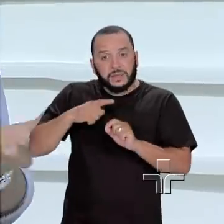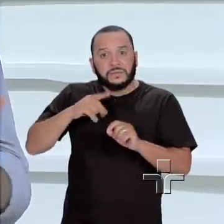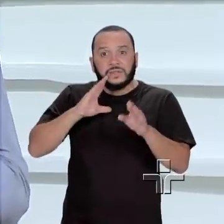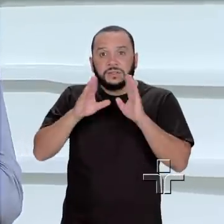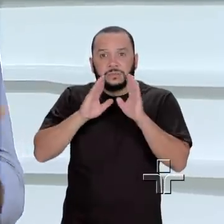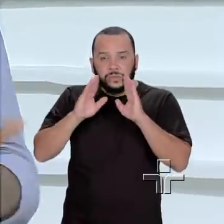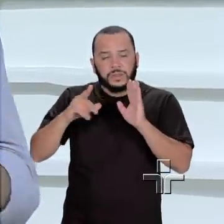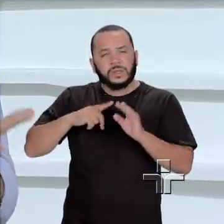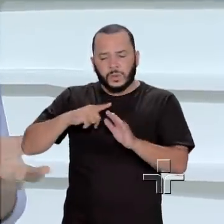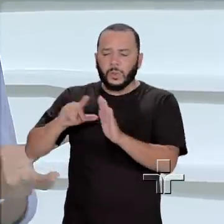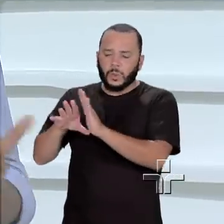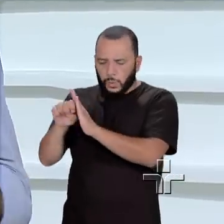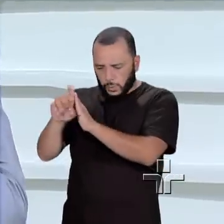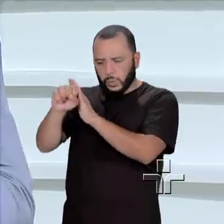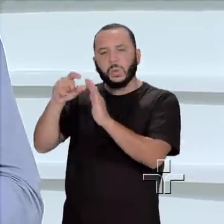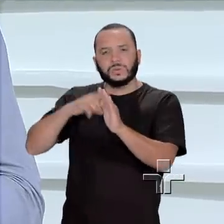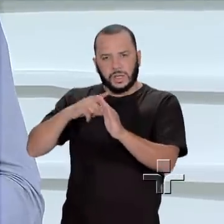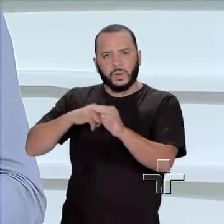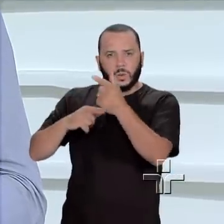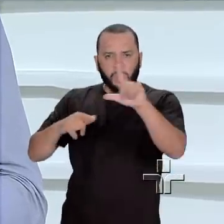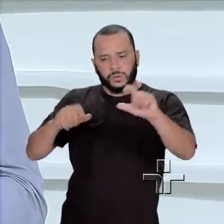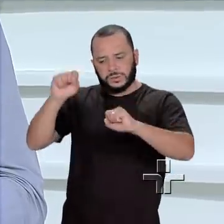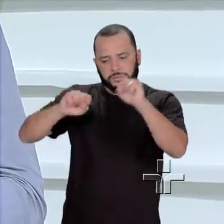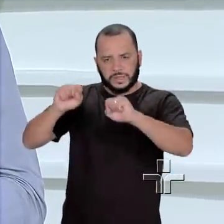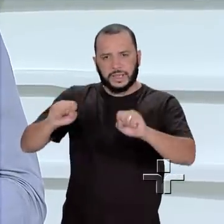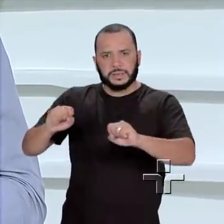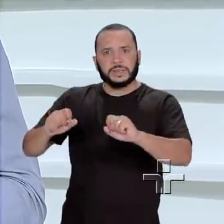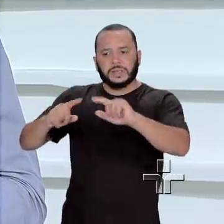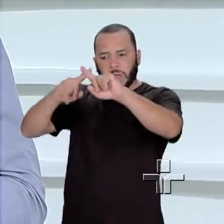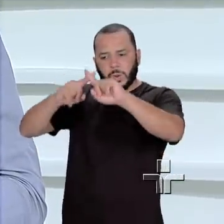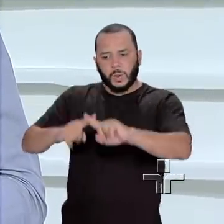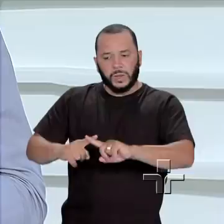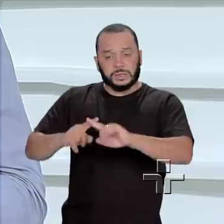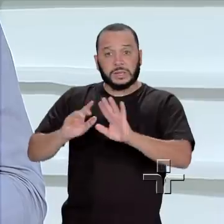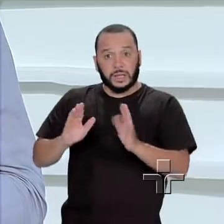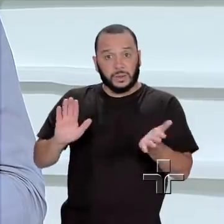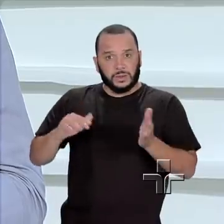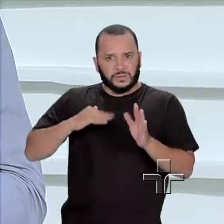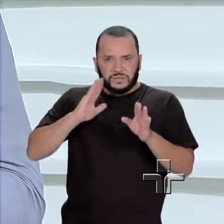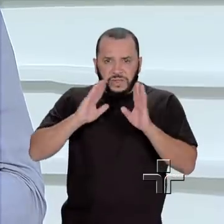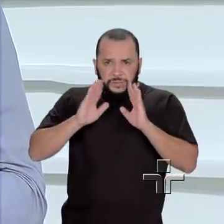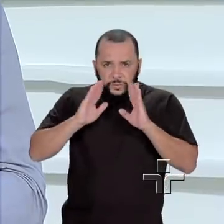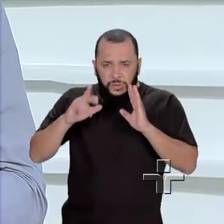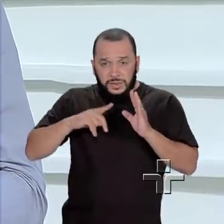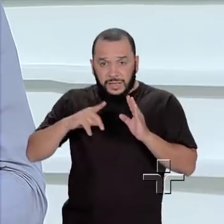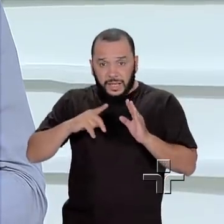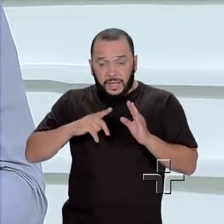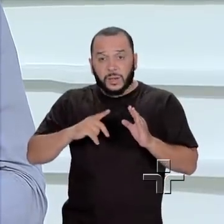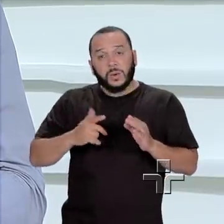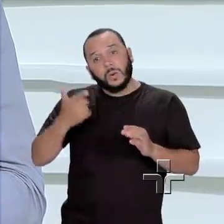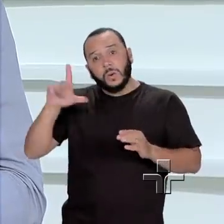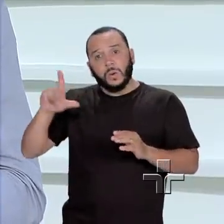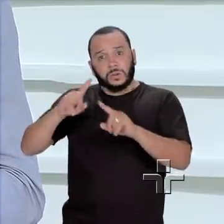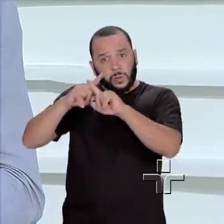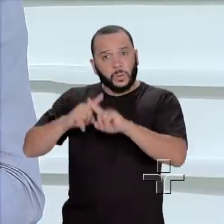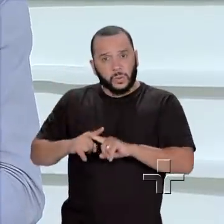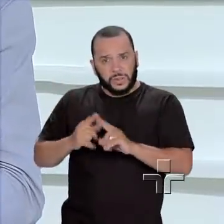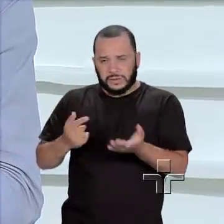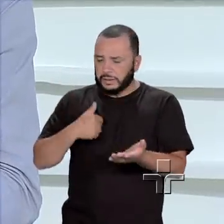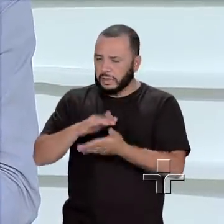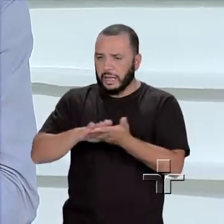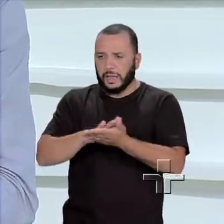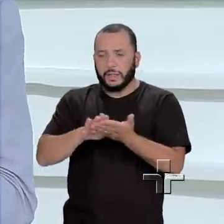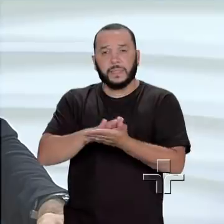do Bing, de alguns outros buscadores, por exemplo. Agora o Facebook, você não vê concorrência. Se isso fosse no mundo real, esse monopólio já